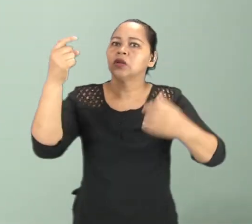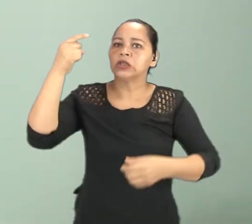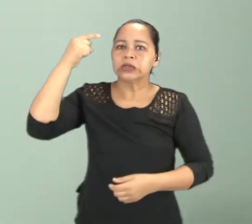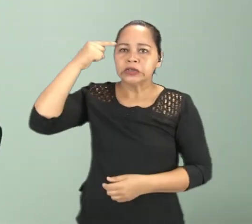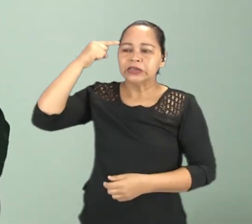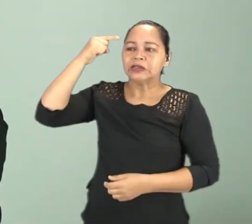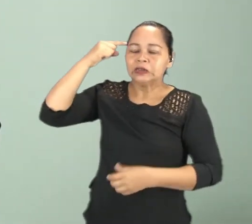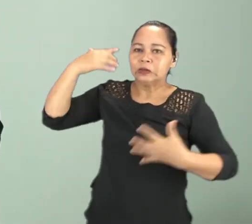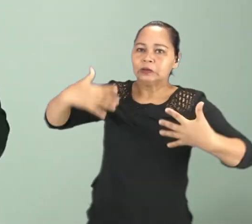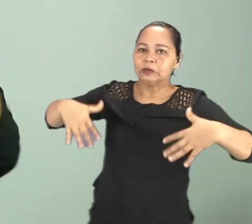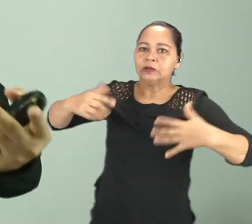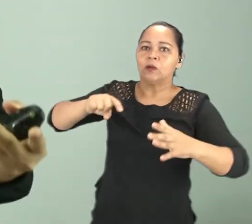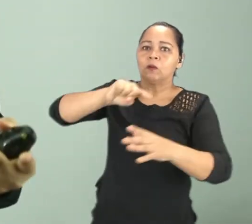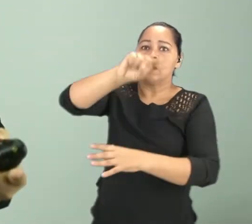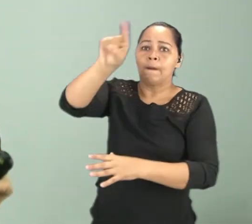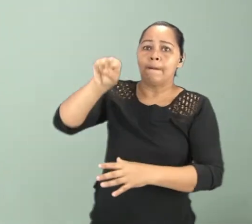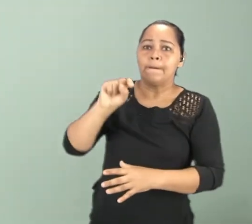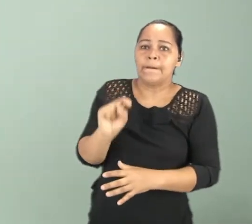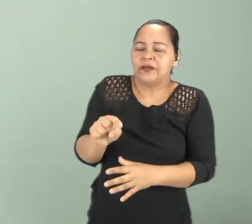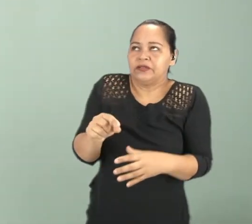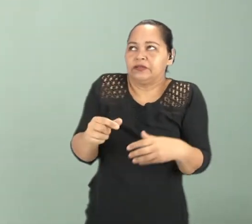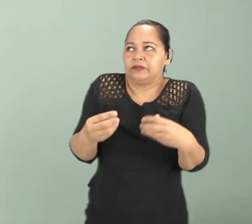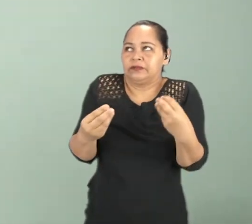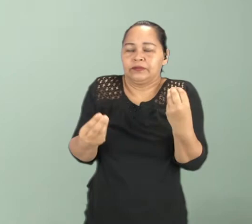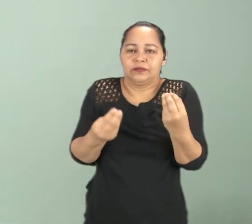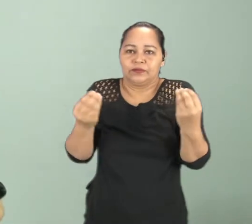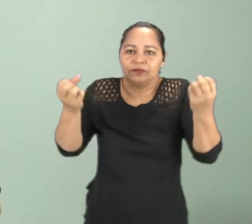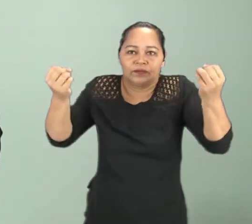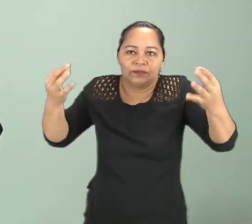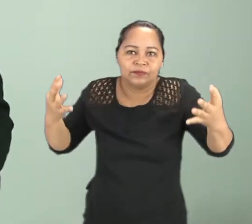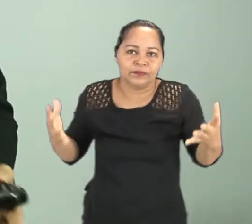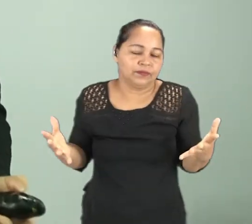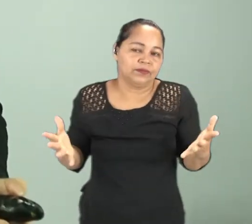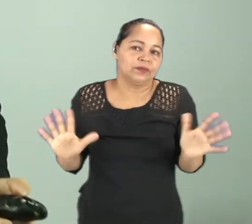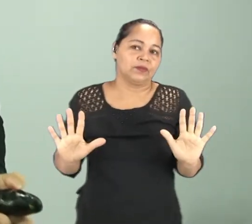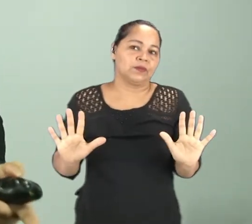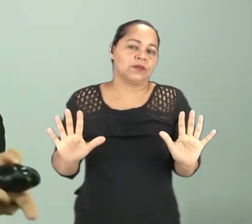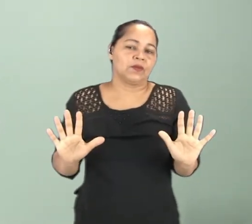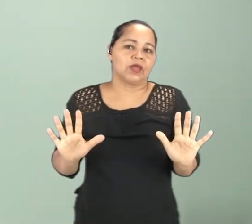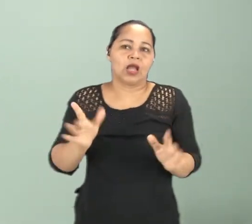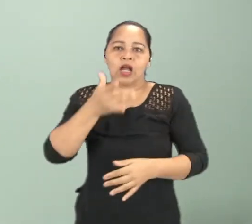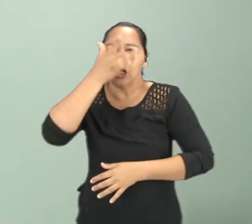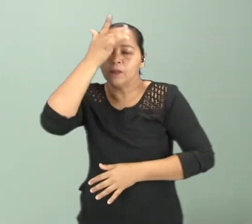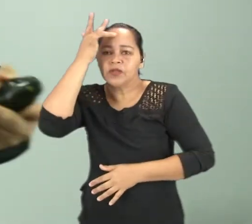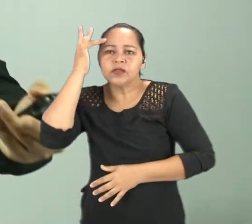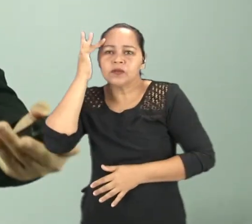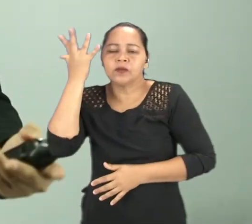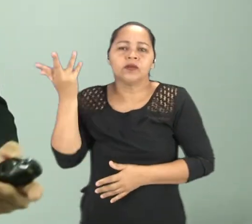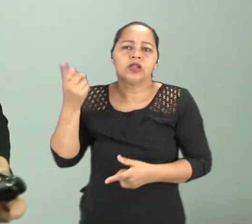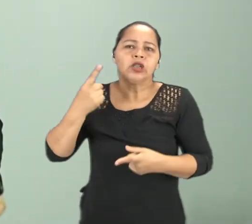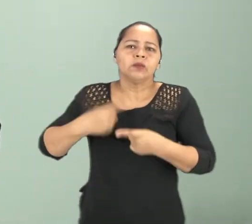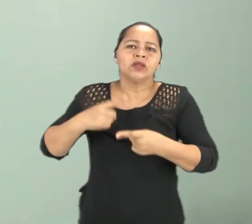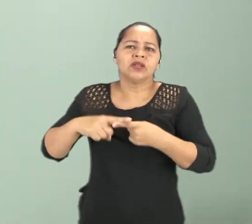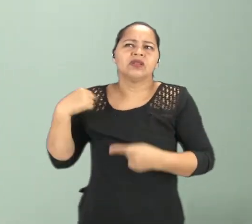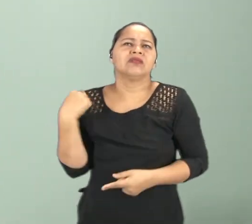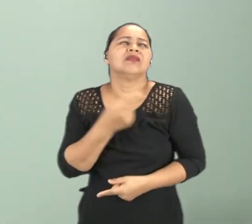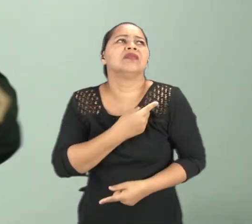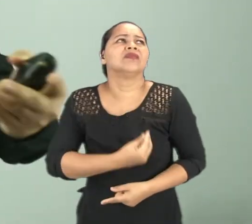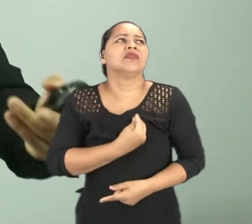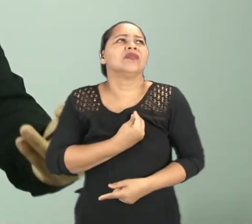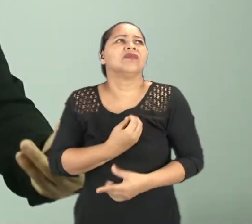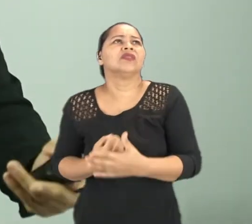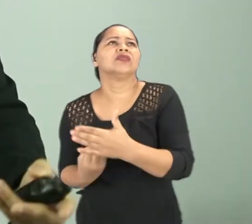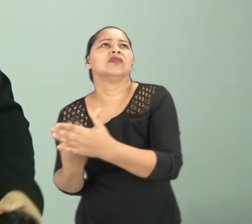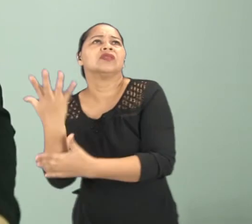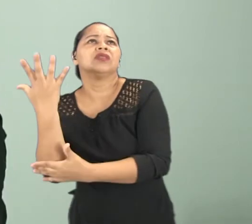né? Então, a maioria das respostas é por que estamos aqui? Qual é a